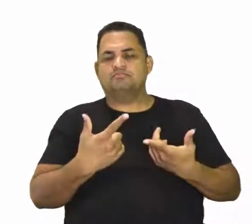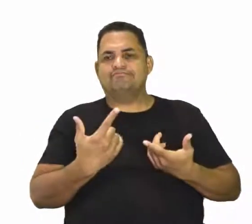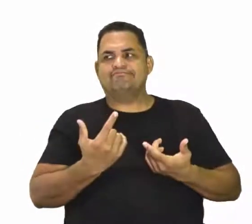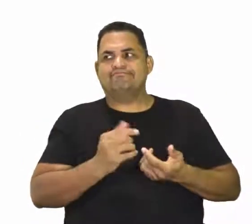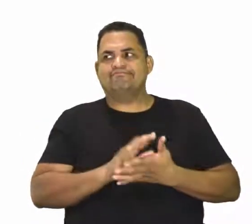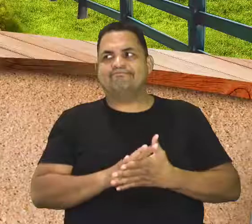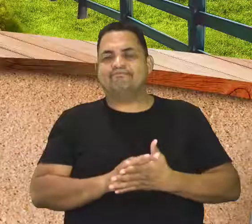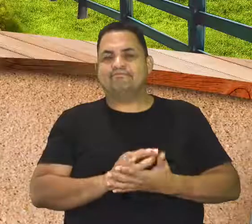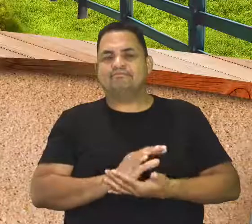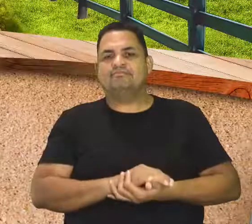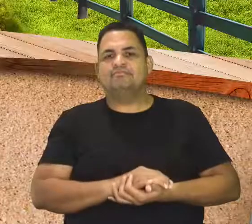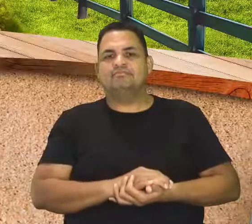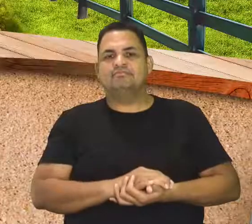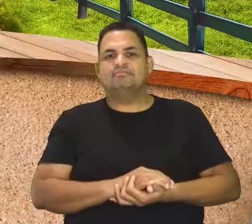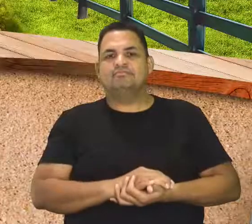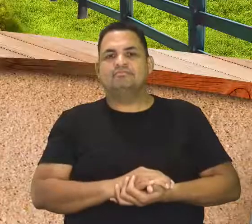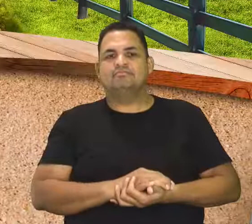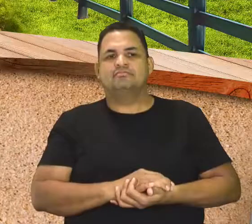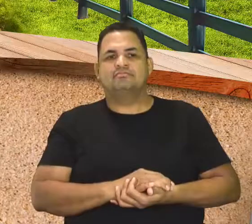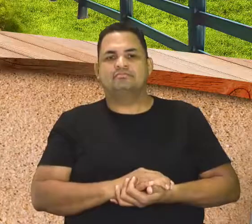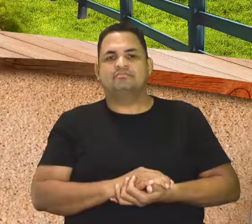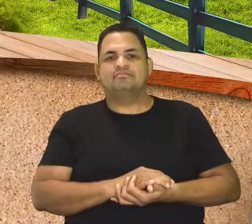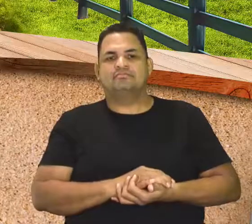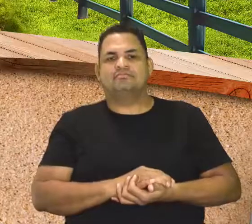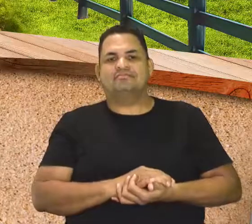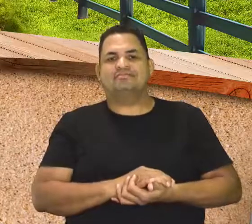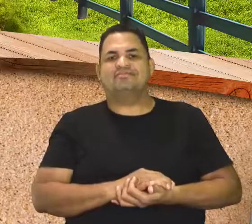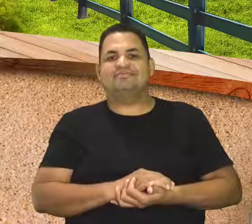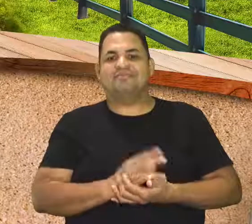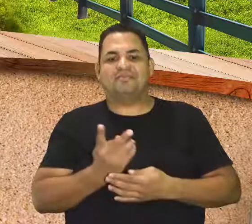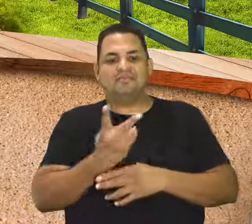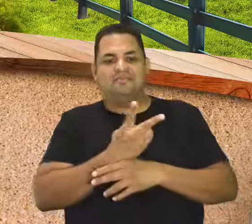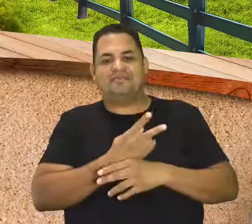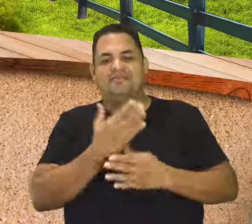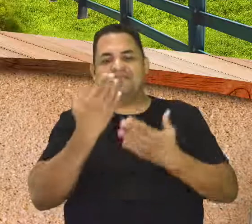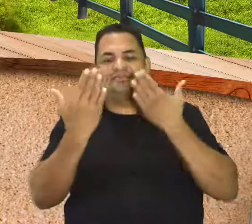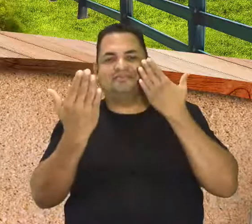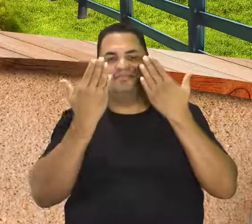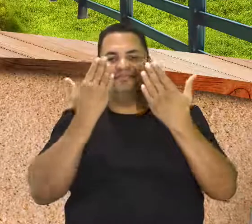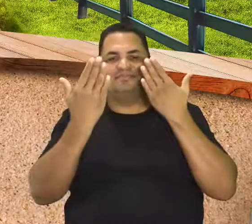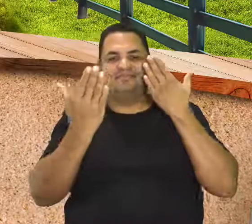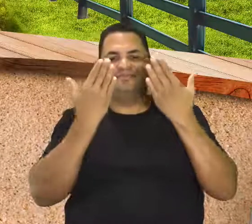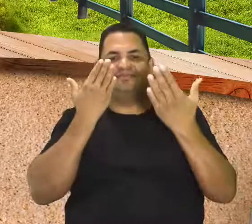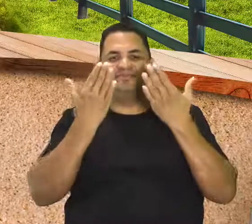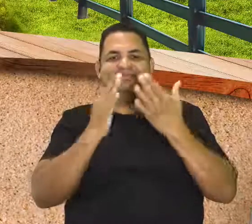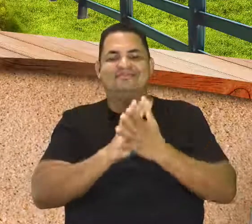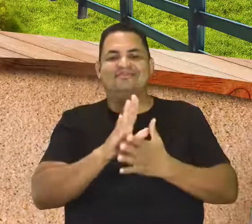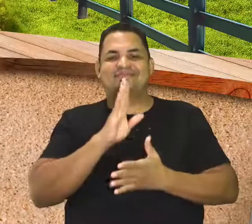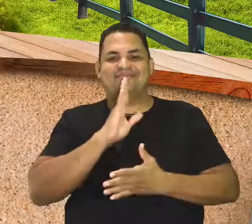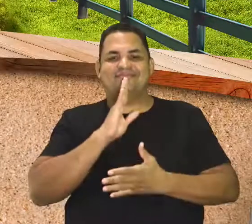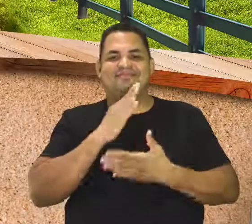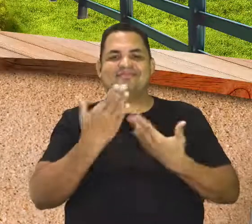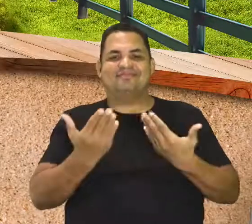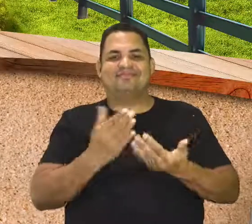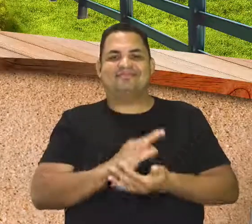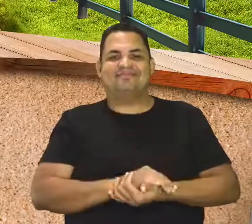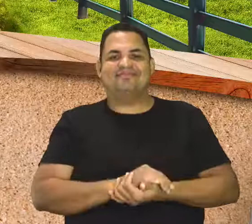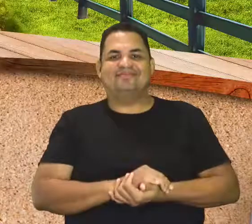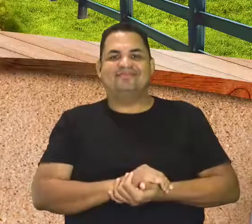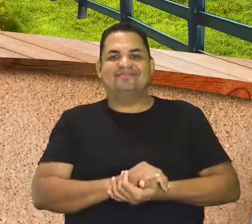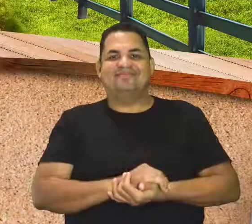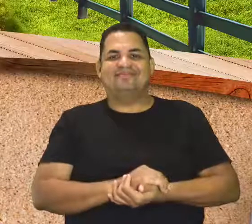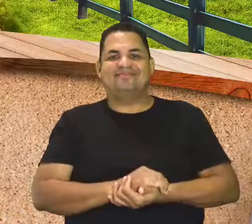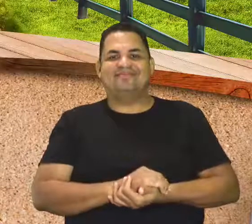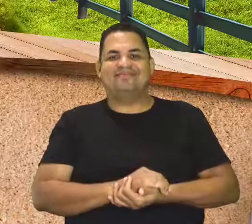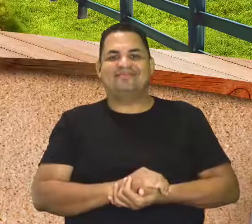distúrbio. Aqui, pô tio, eu vou procurar um psicólogo. Não, tu conhece um? A Ivoneide?